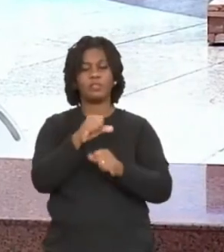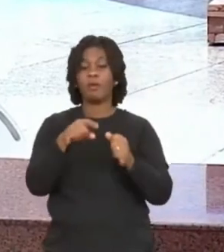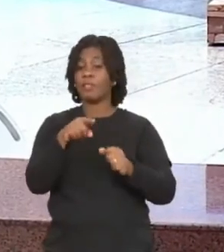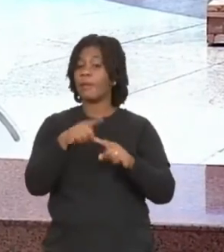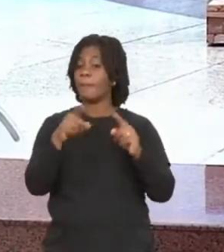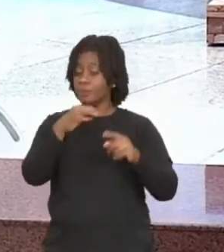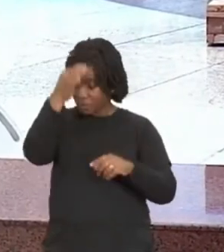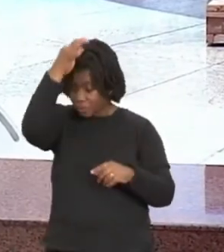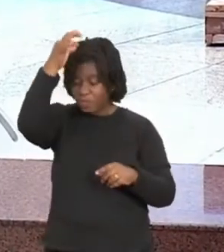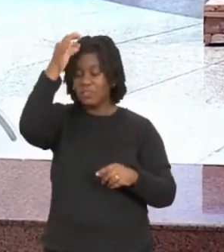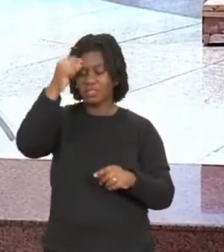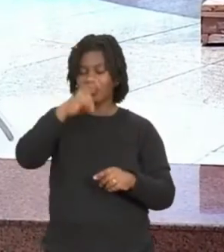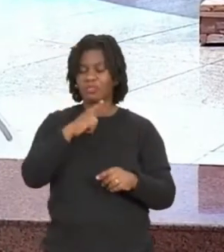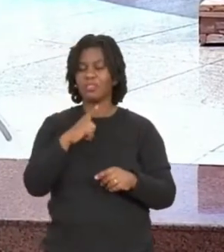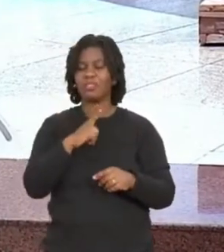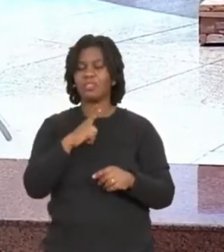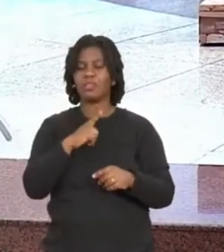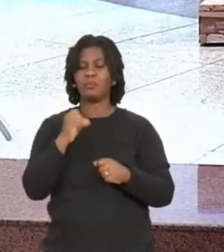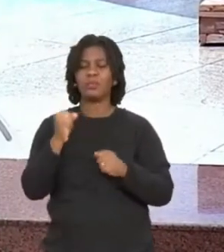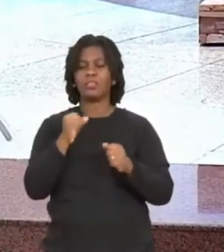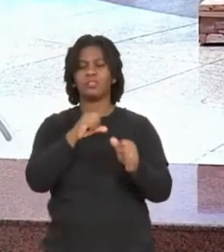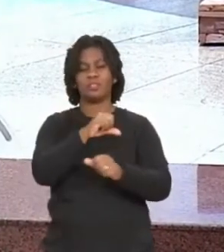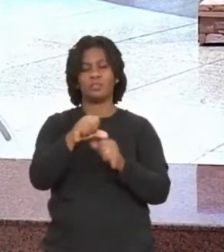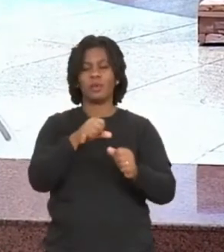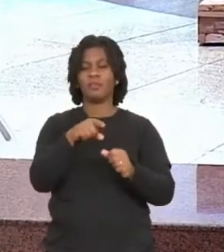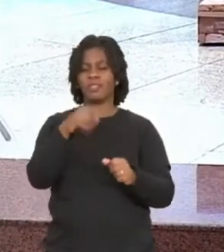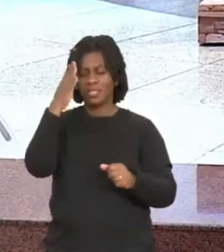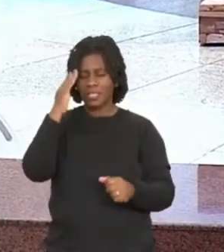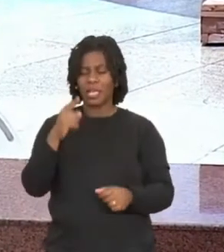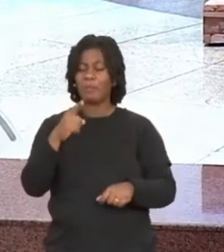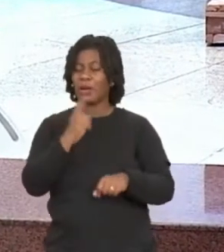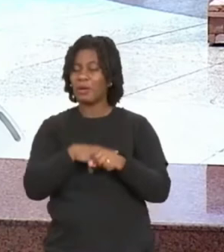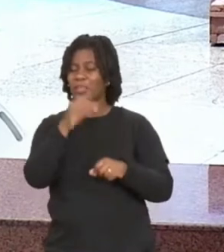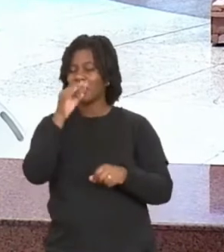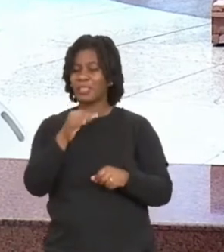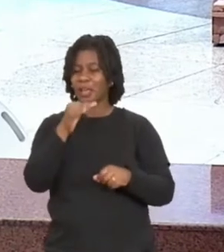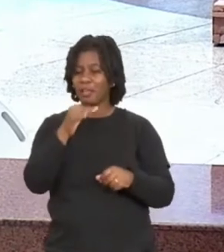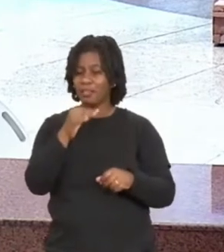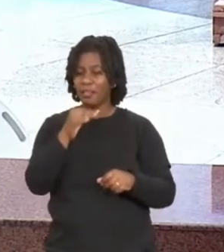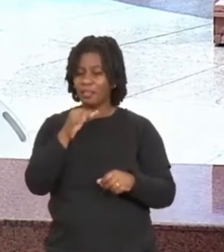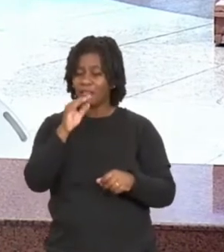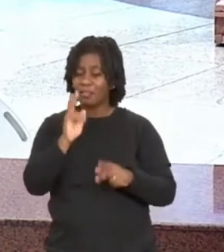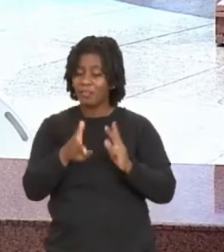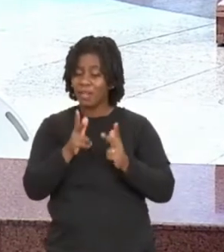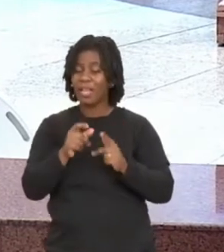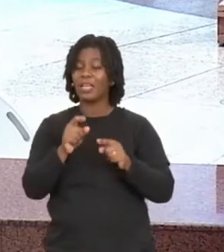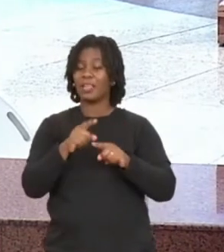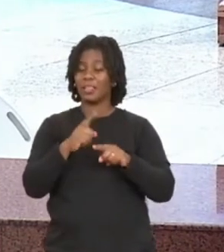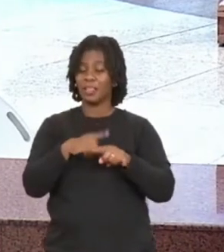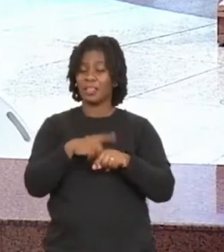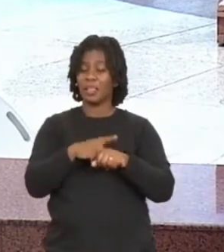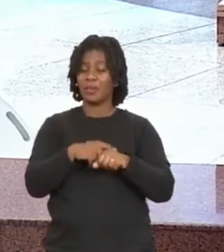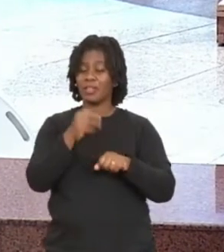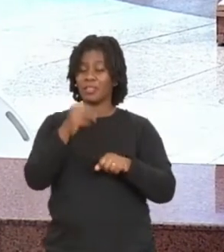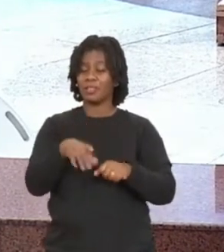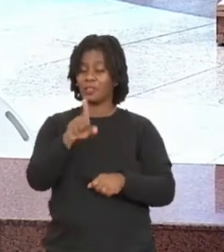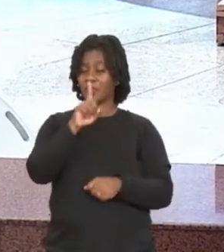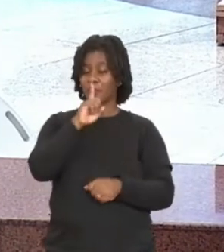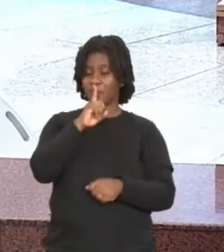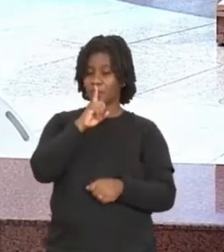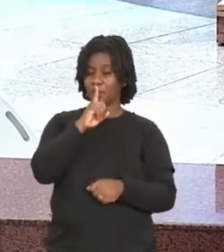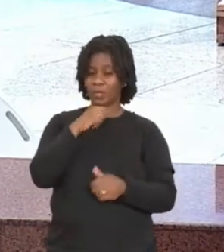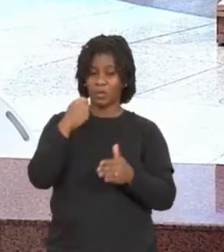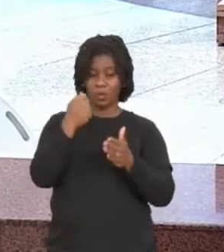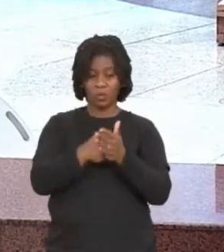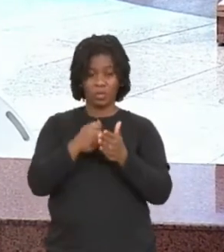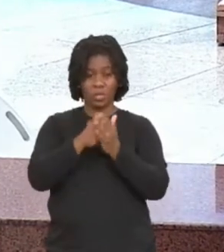sabe a hora de falar, você sabe a hora de ficar calado. Lutar com Deus, sabe o que é? É você botar toda a sua força